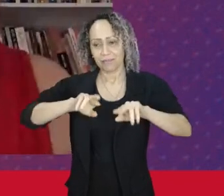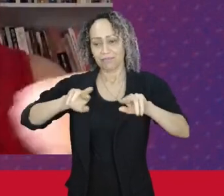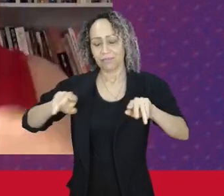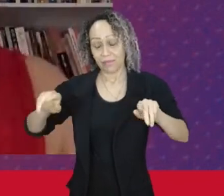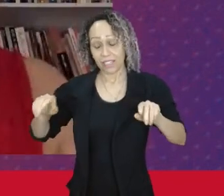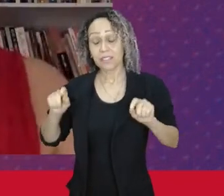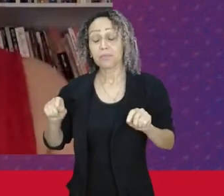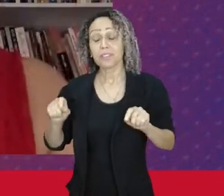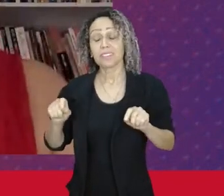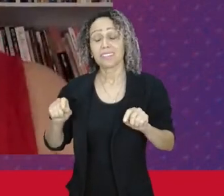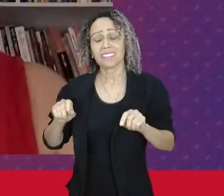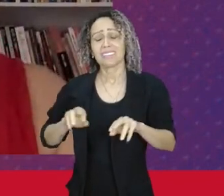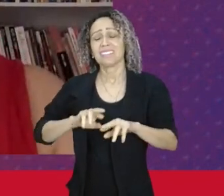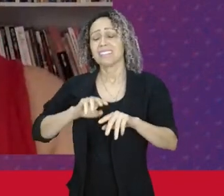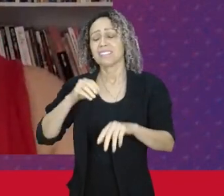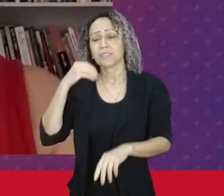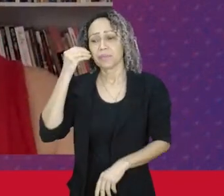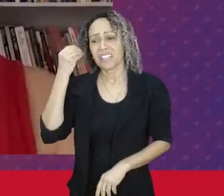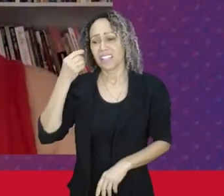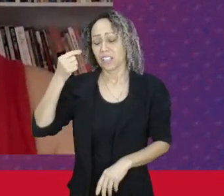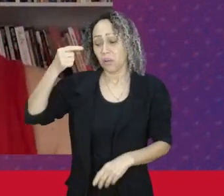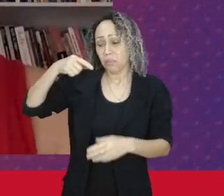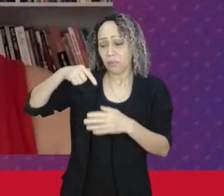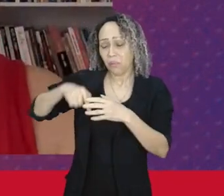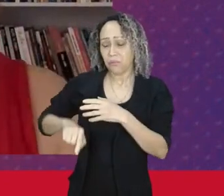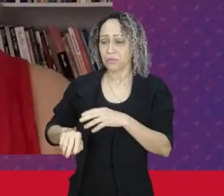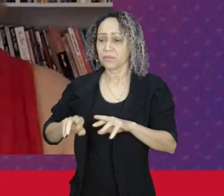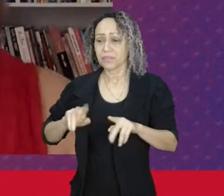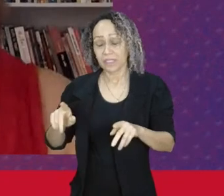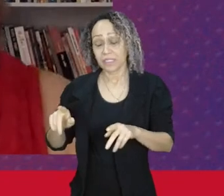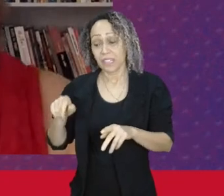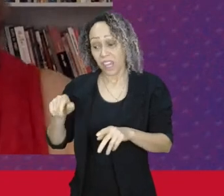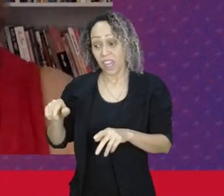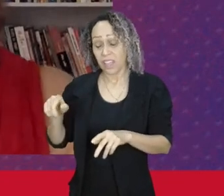diferenças profundas são vividas no cotidiano na cidade.